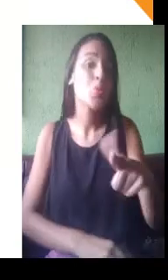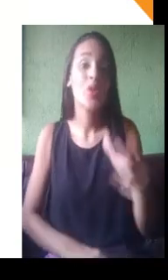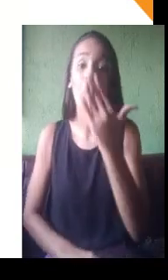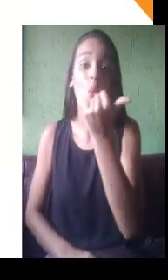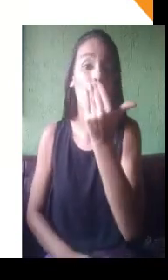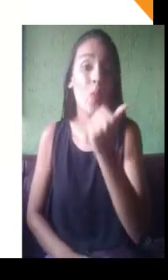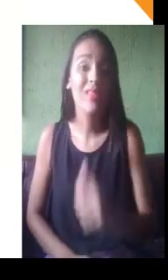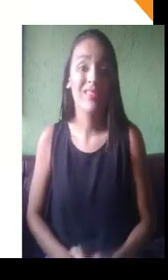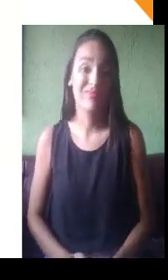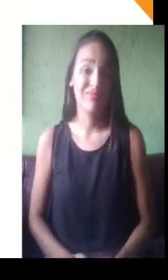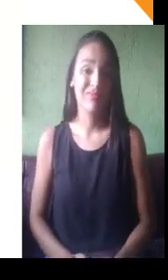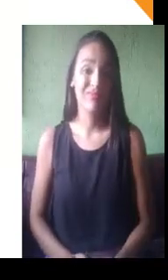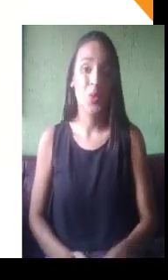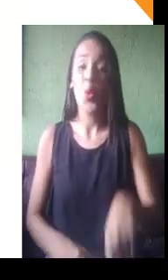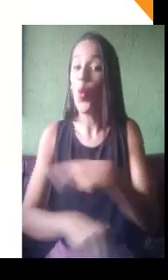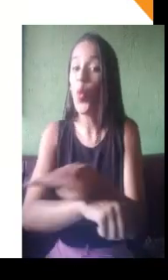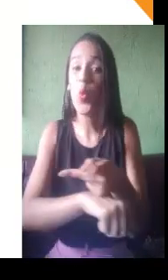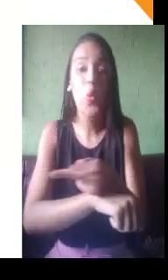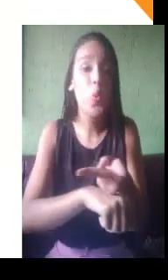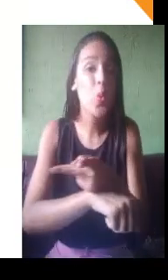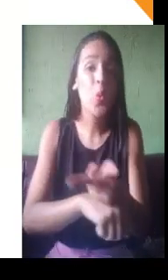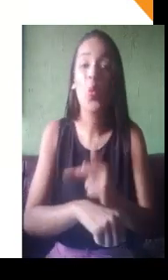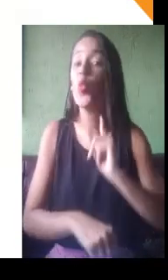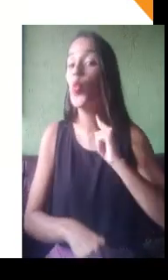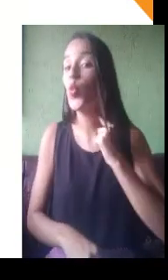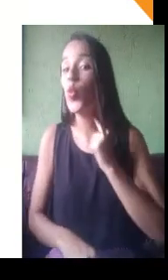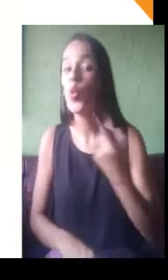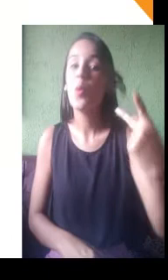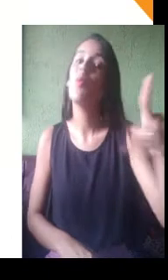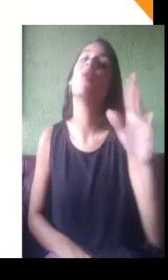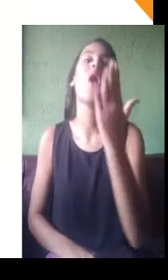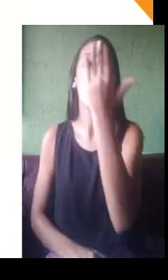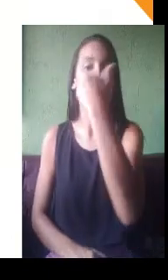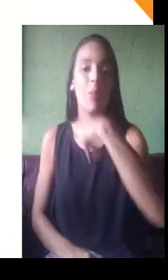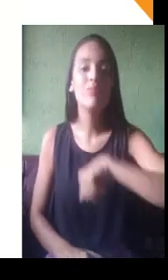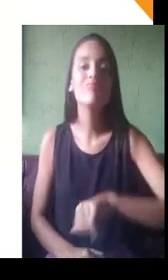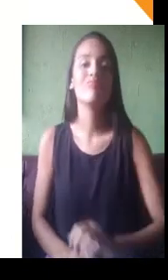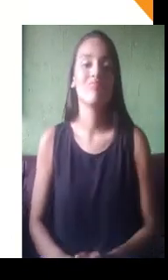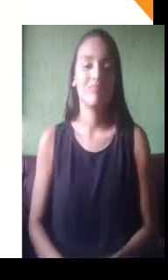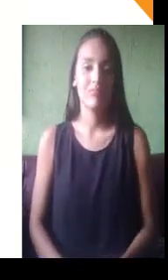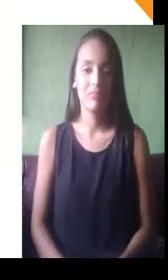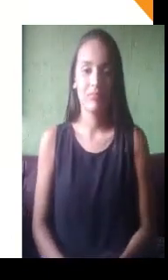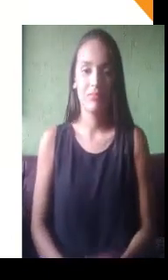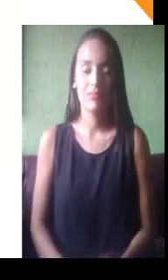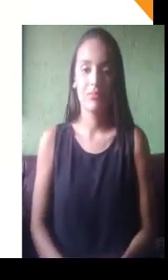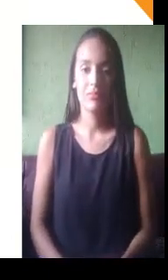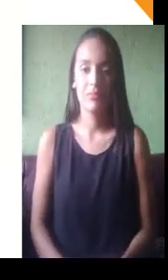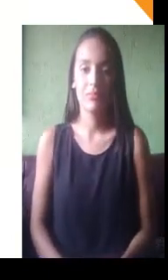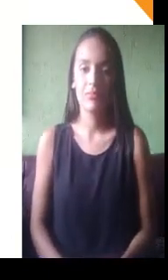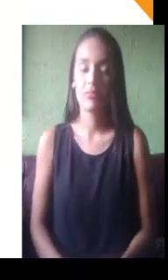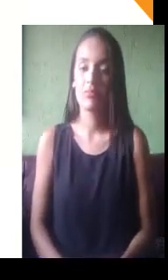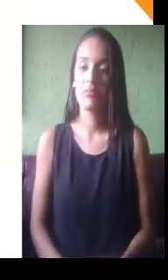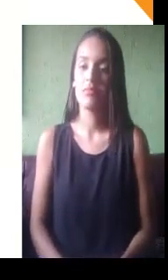infelizmente, não têm o que comer. Basicamente, a ideia geral desse poema é trazer essa denúncia. Mas,